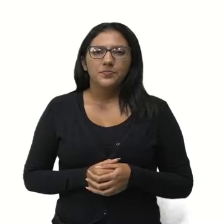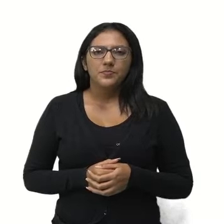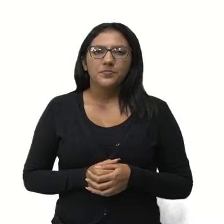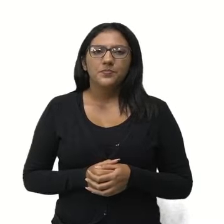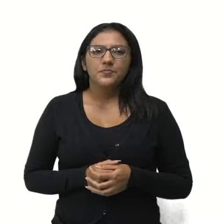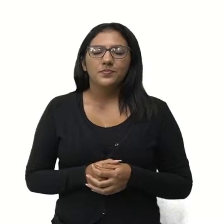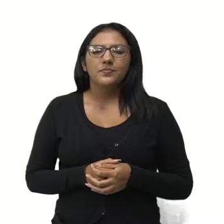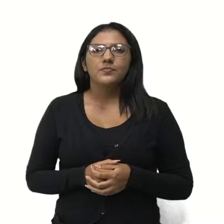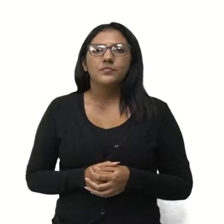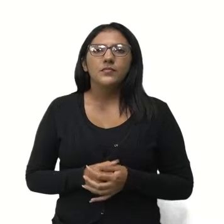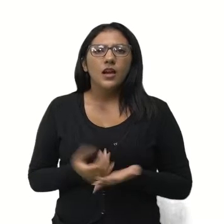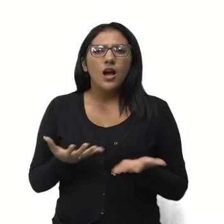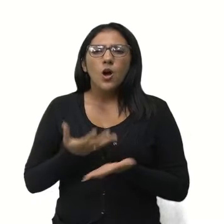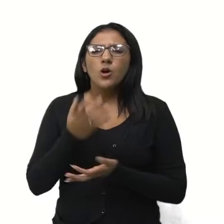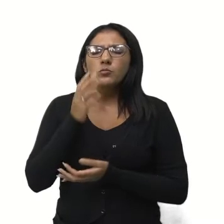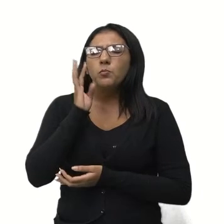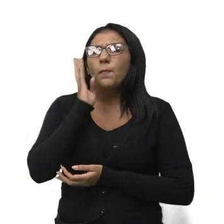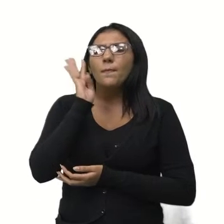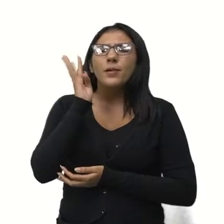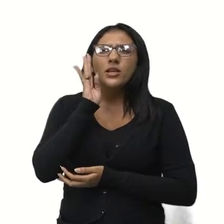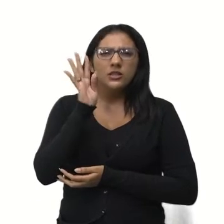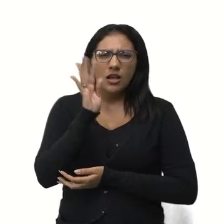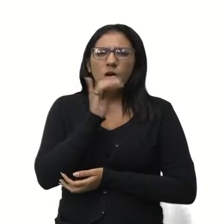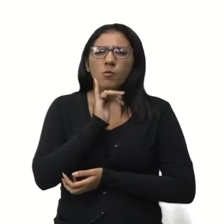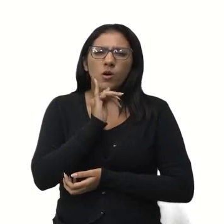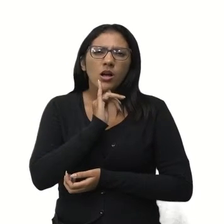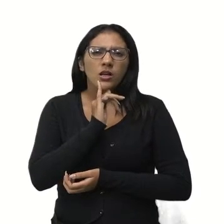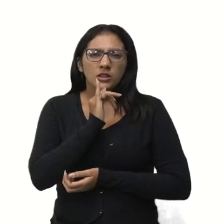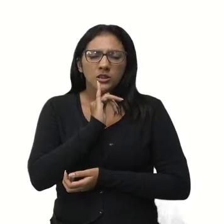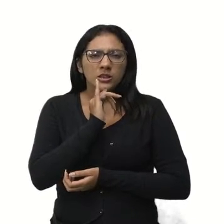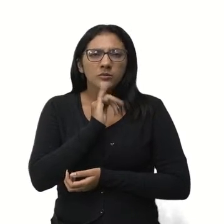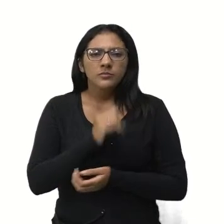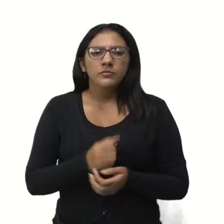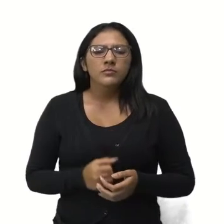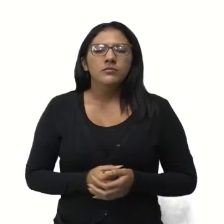Vamos pensar da seguinte forma. Quando ocorre